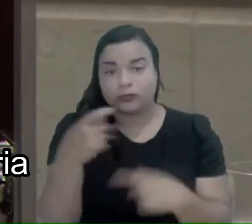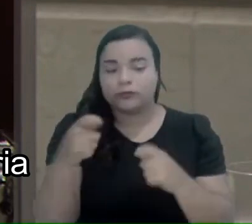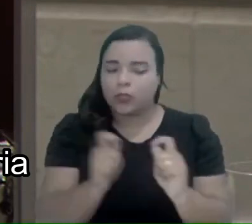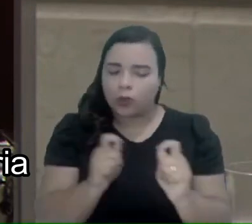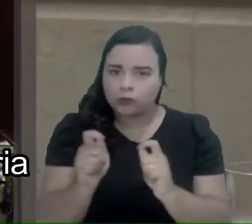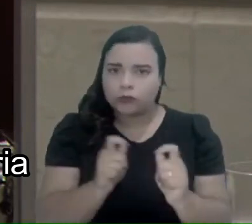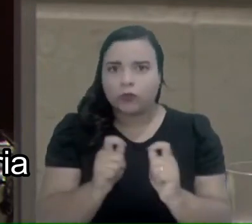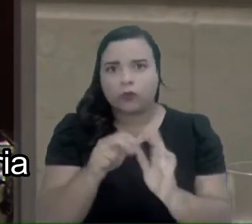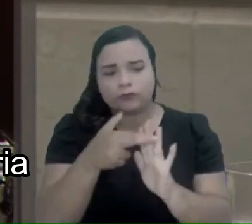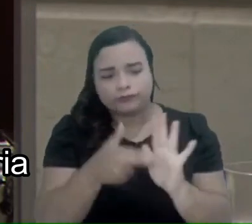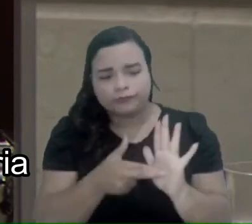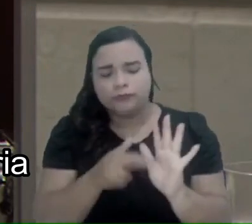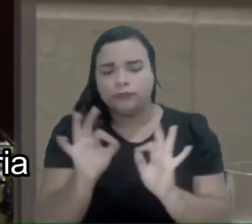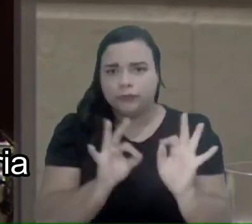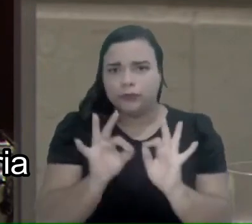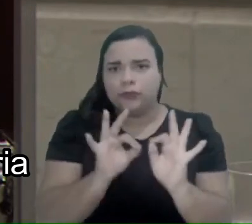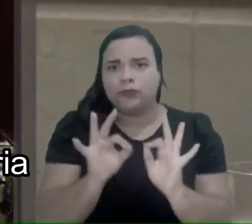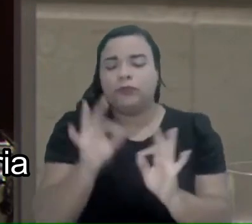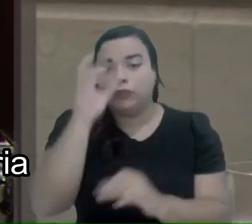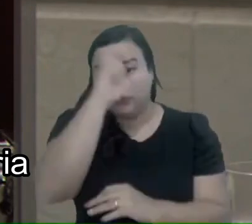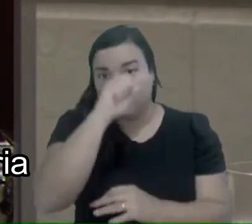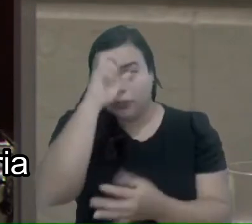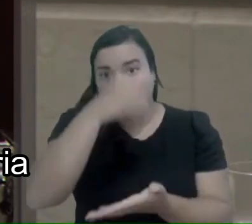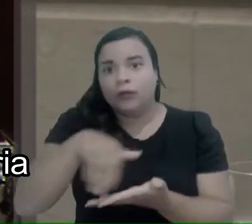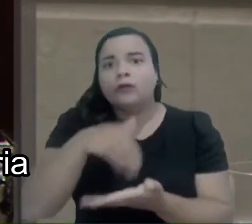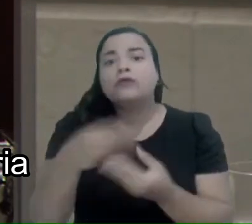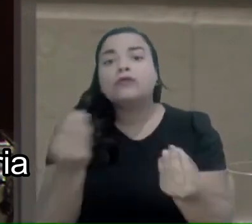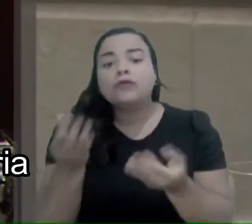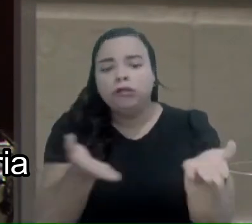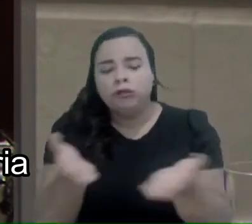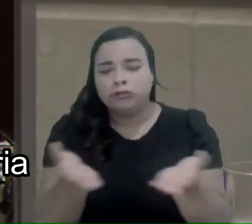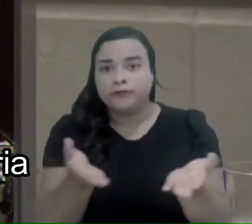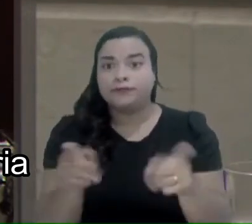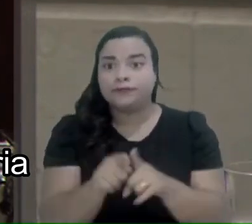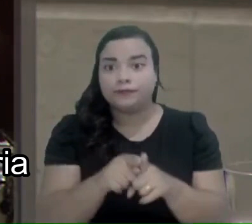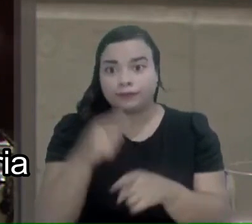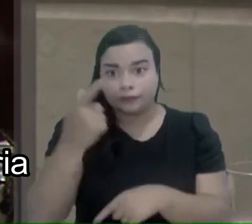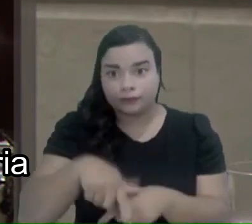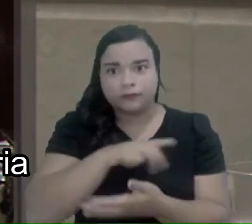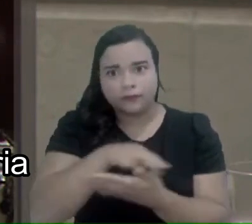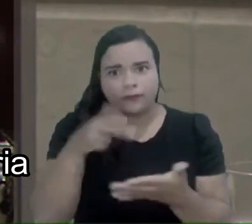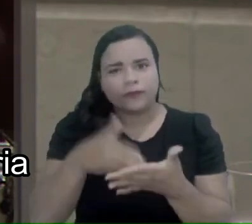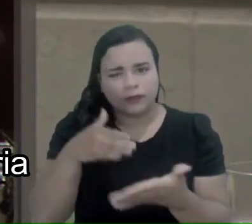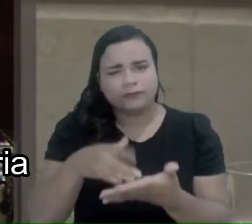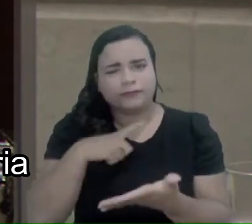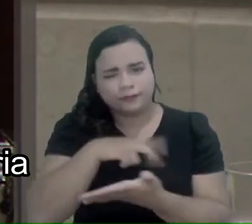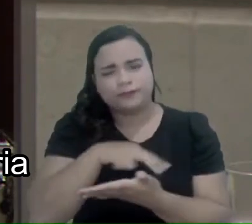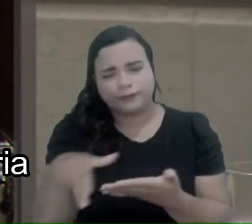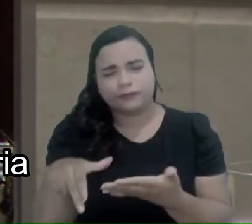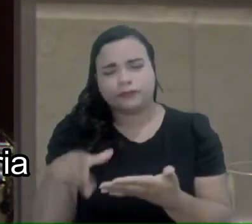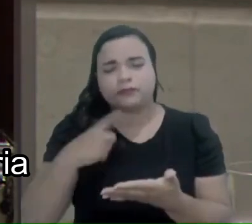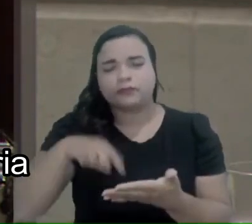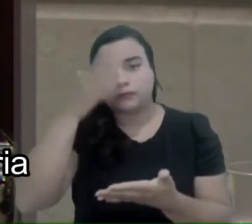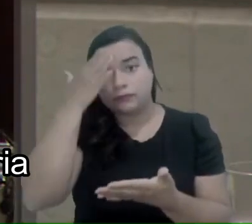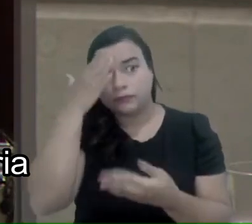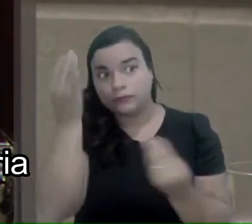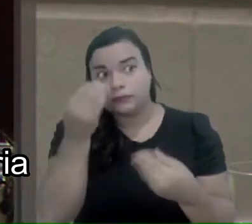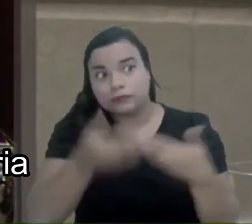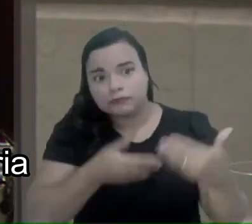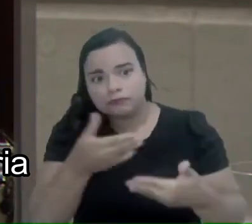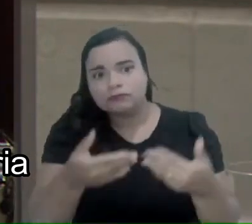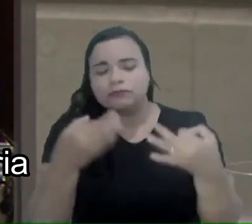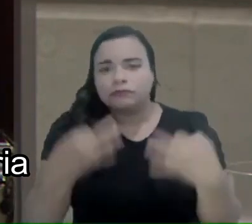de um aprendizado da secretaria. Nisso tivemos alguns percalços, obviamente, para entendermos como esse processo se daria,